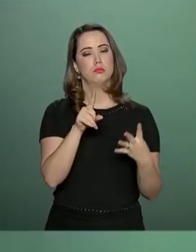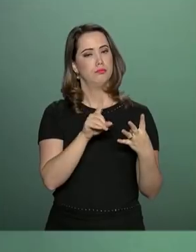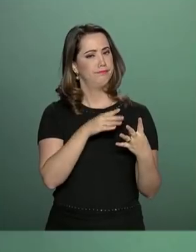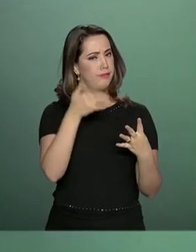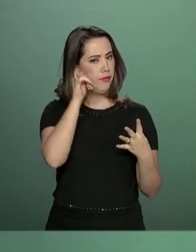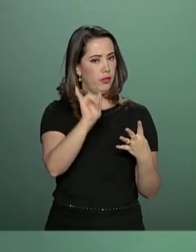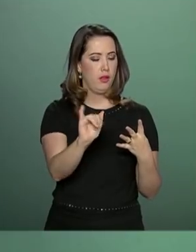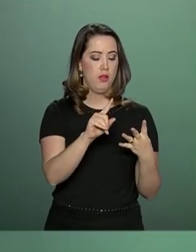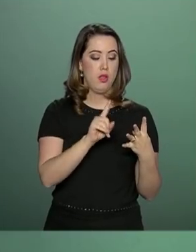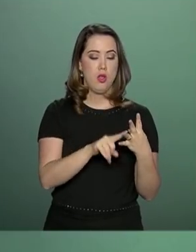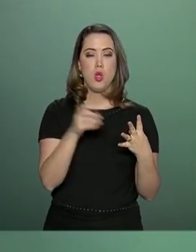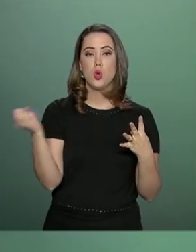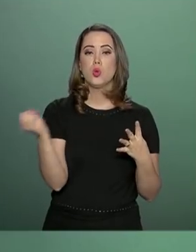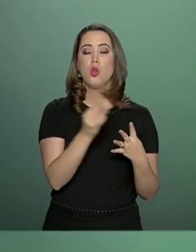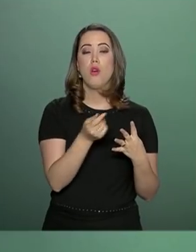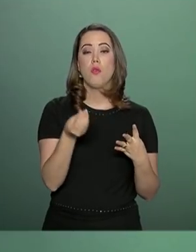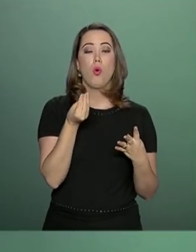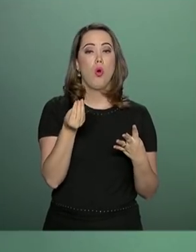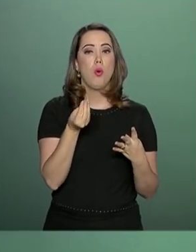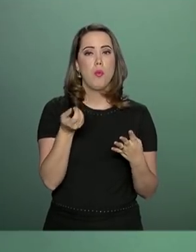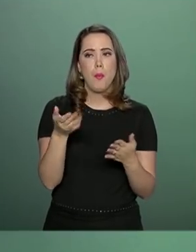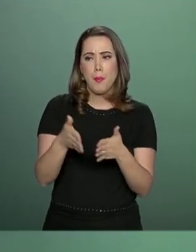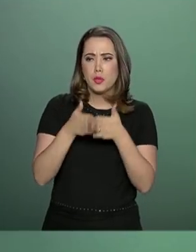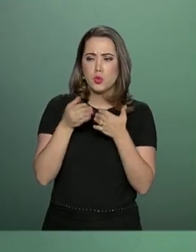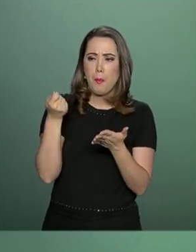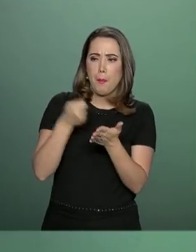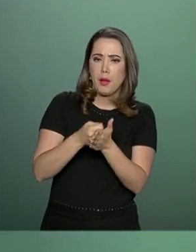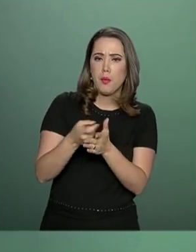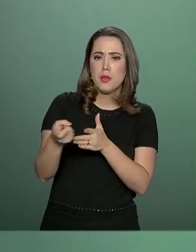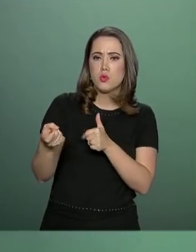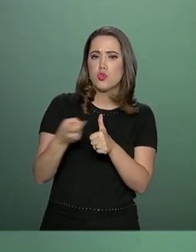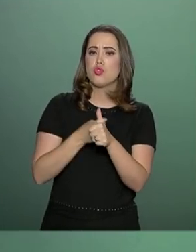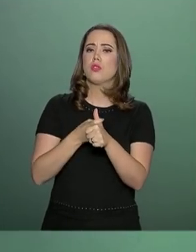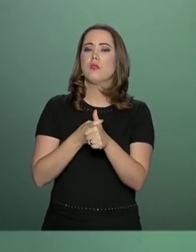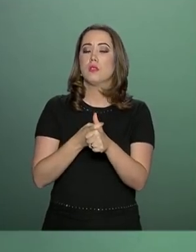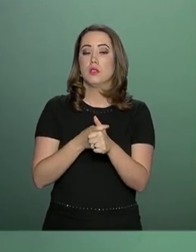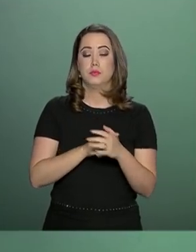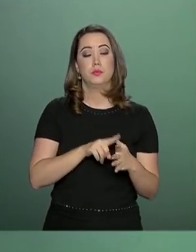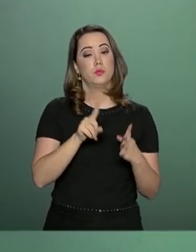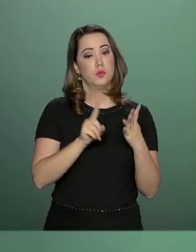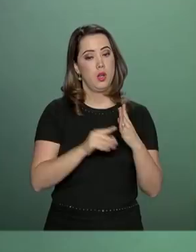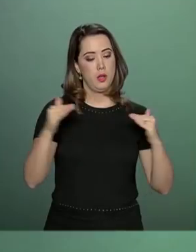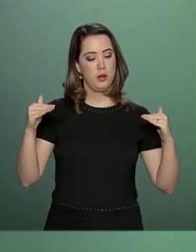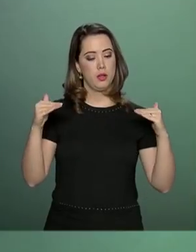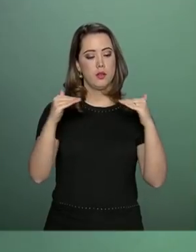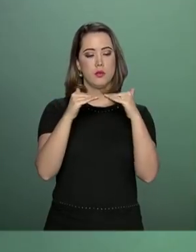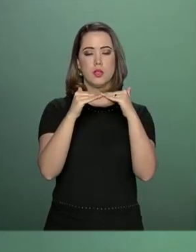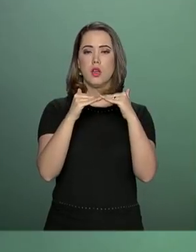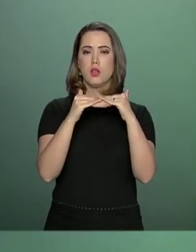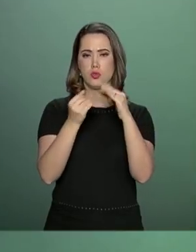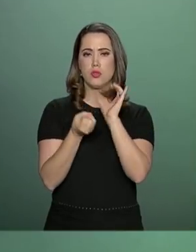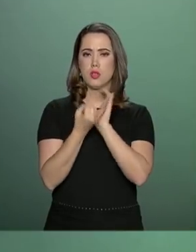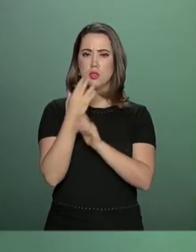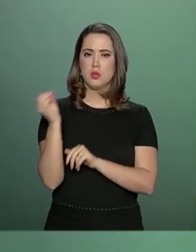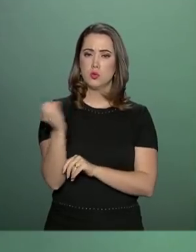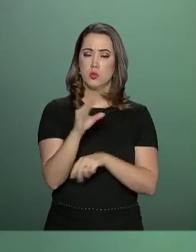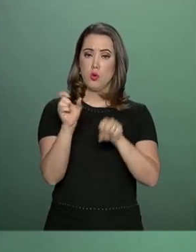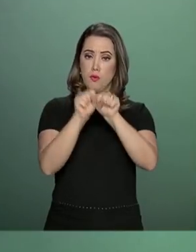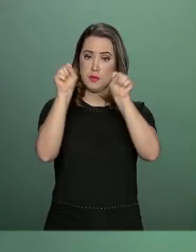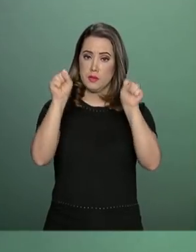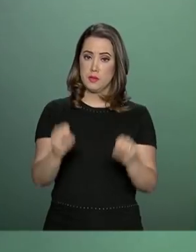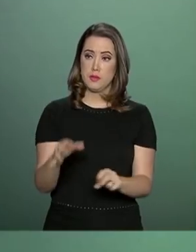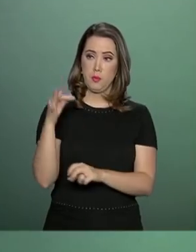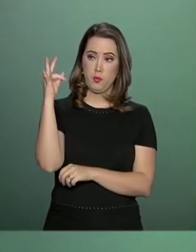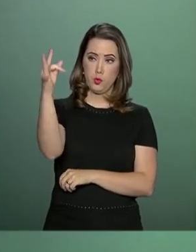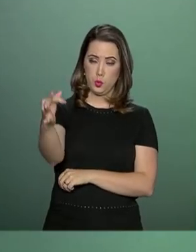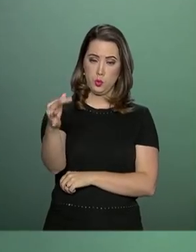de dívidas. Equidade e criação de um novo regime de capitalização para as novas